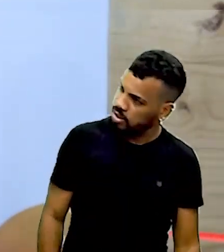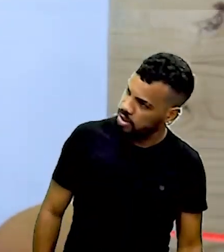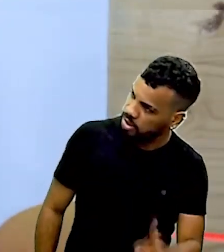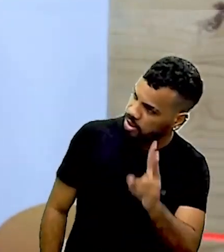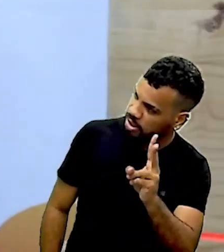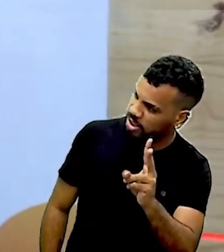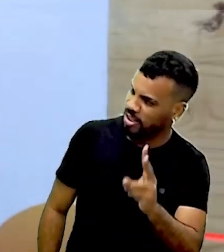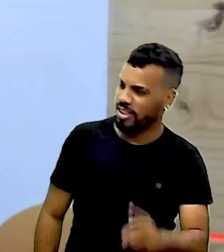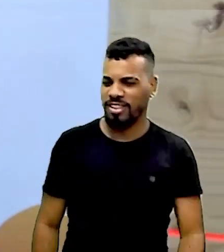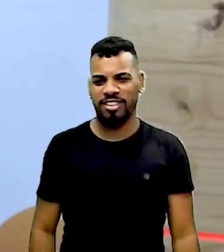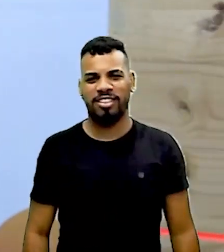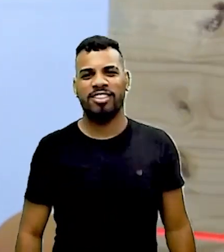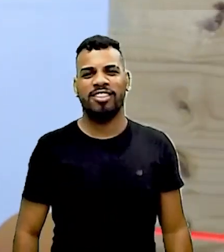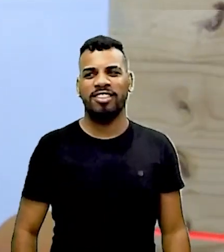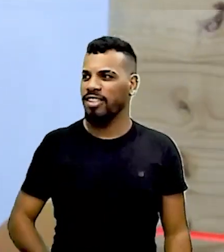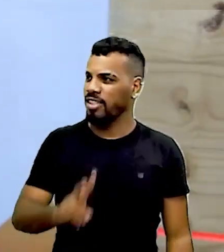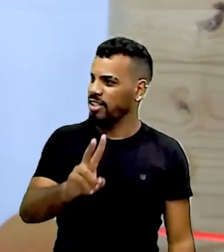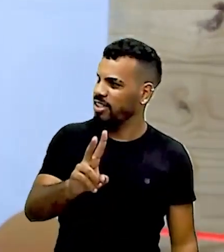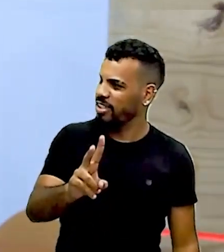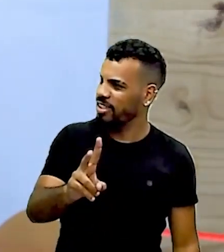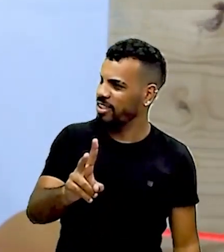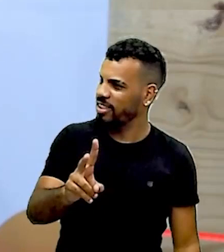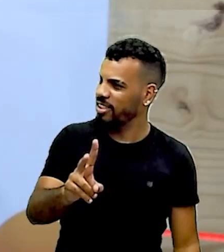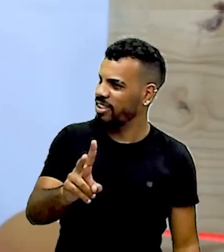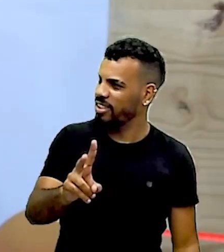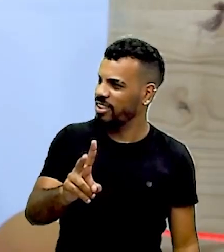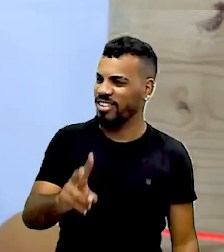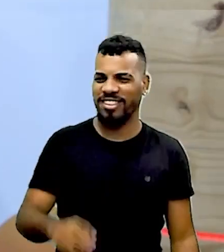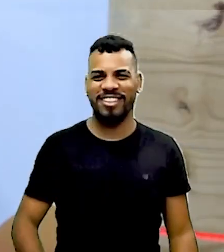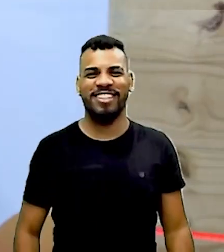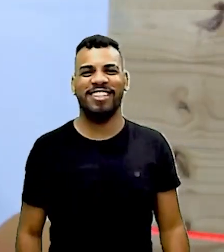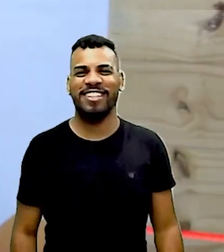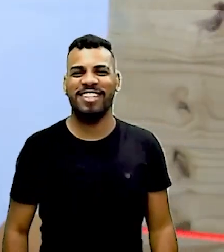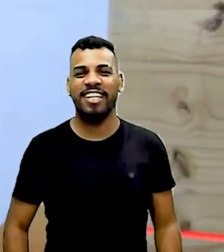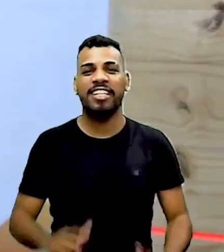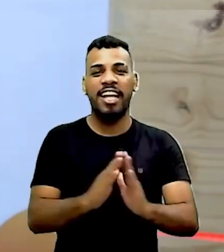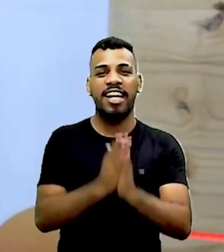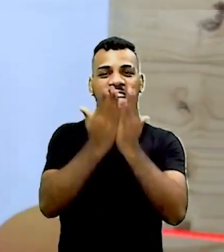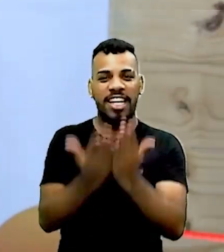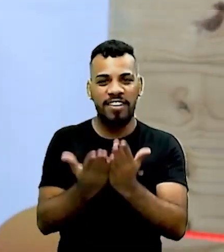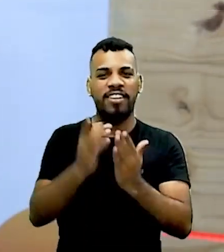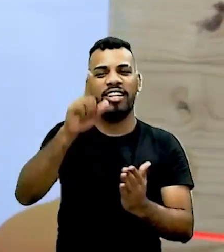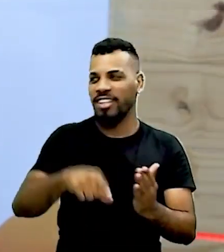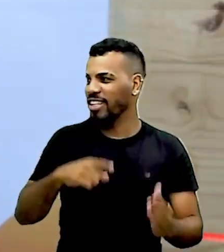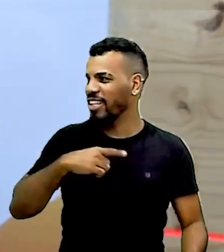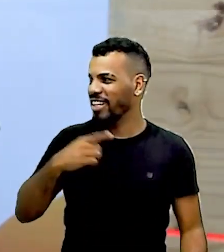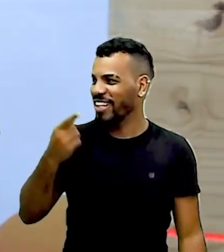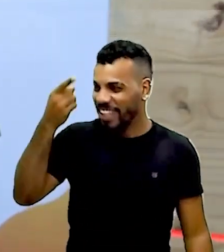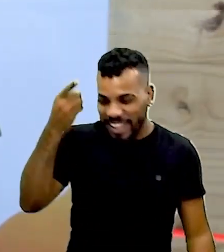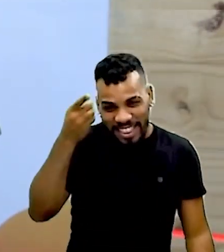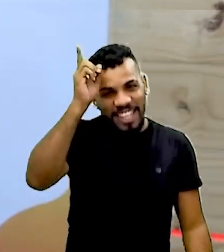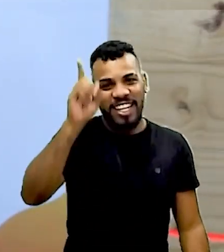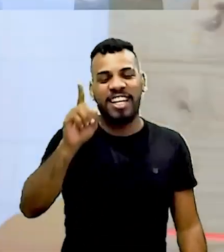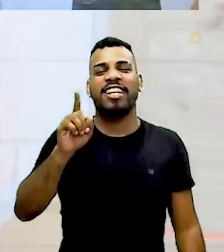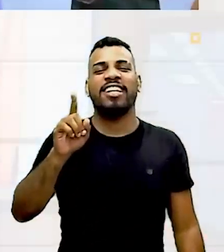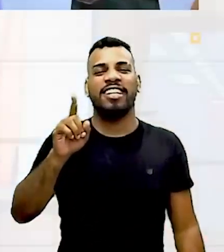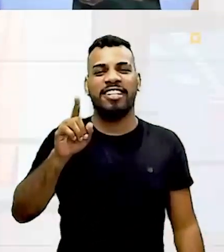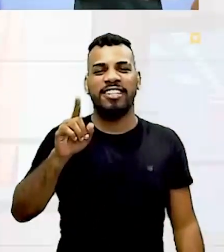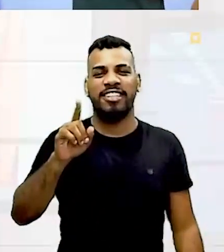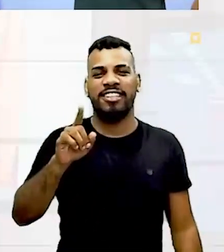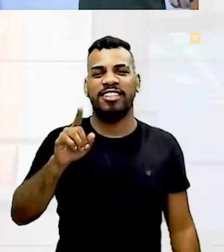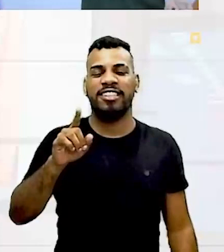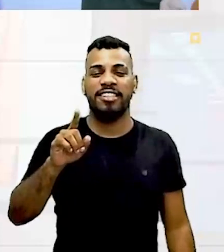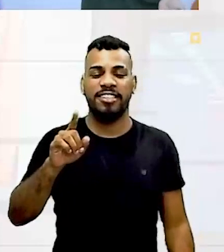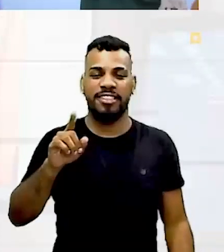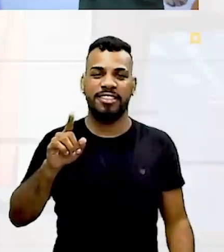tranquilamente. Nada que te impeça. E esse livro, ele faz justamente essa ideia de,